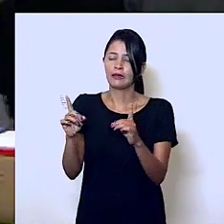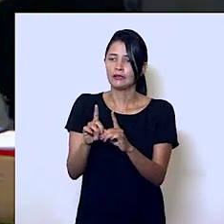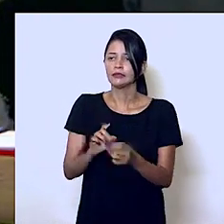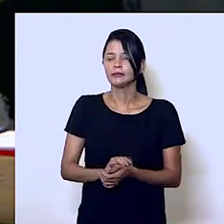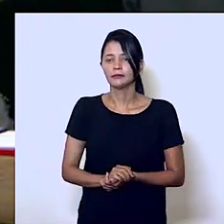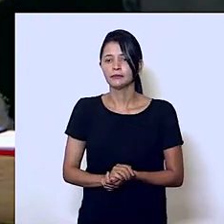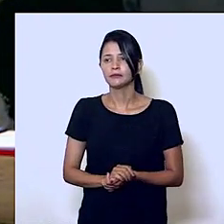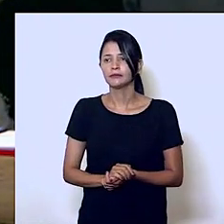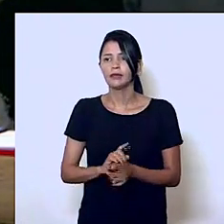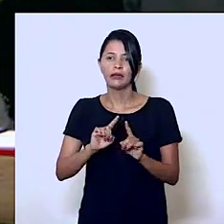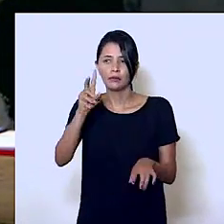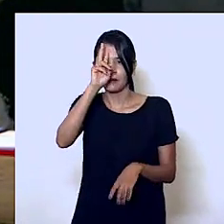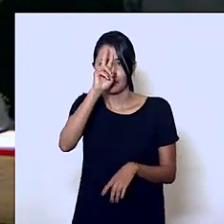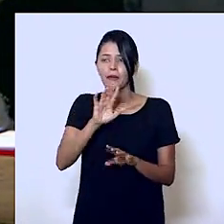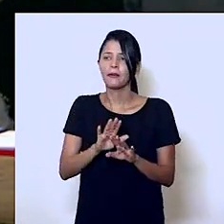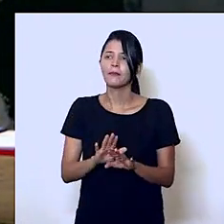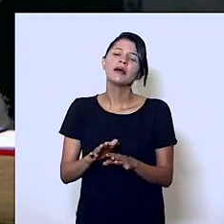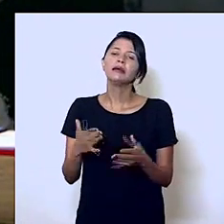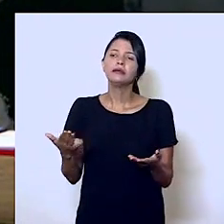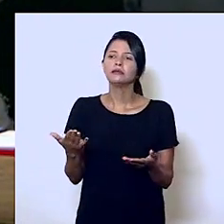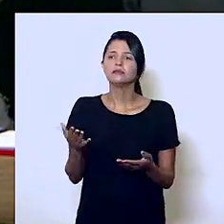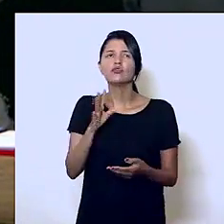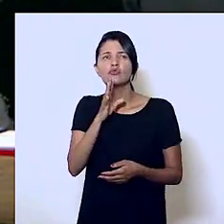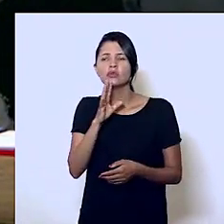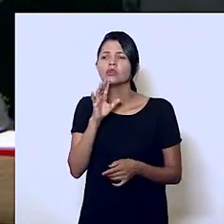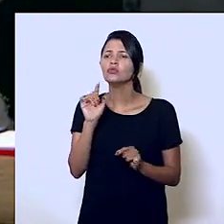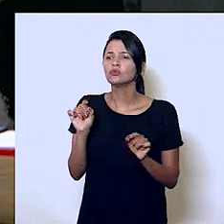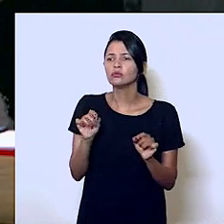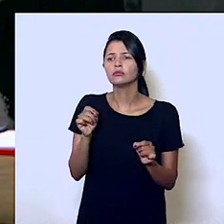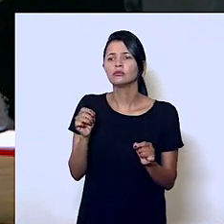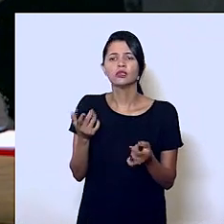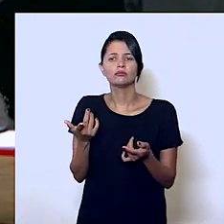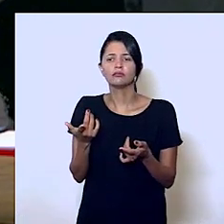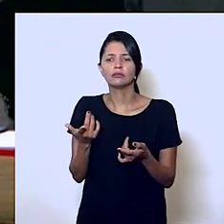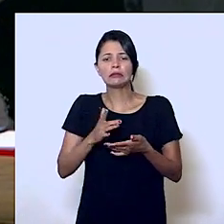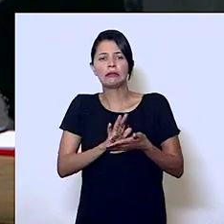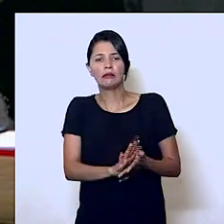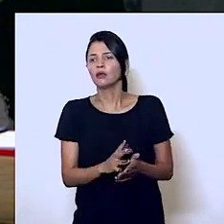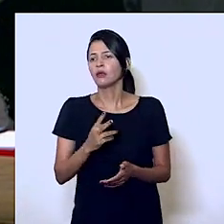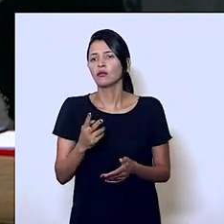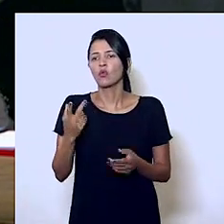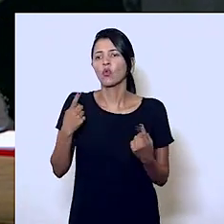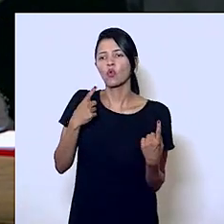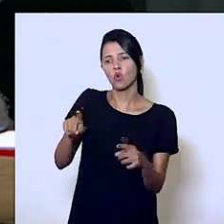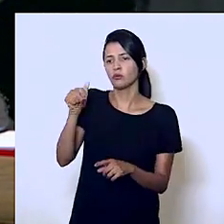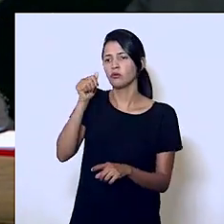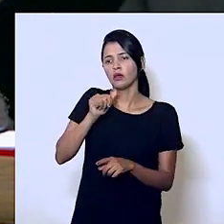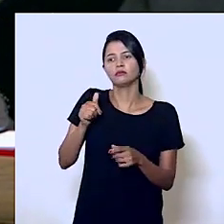lembrará. Não é? Mas, e com isso, então, acaba essa discriminação contra as mulheres. Mas não é isso que eu quero mencionar.